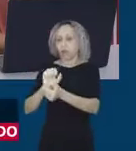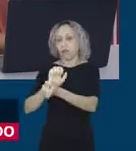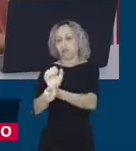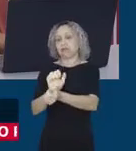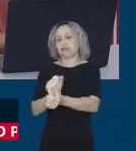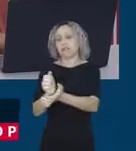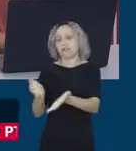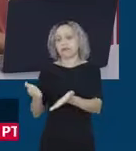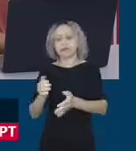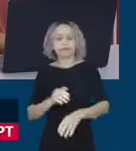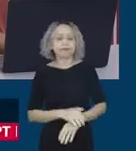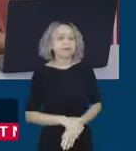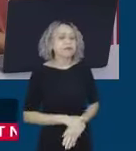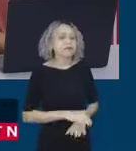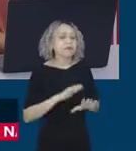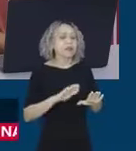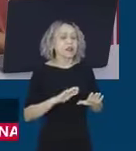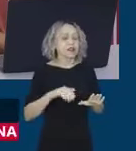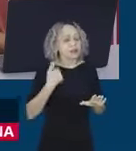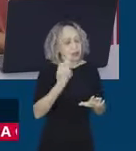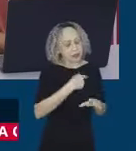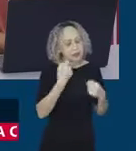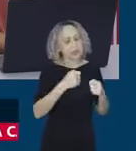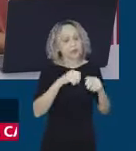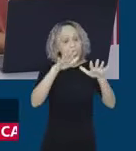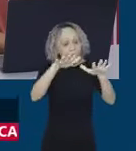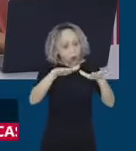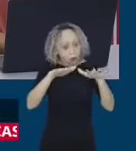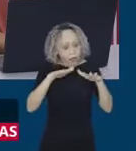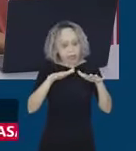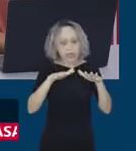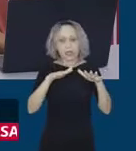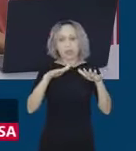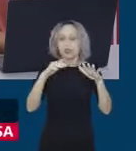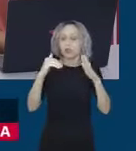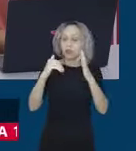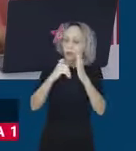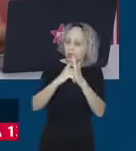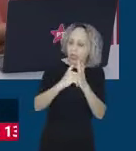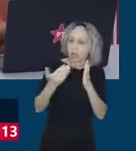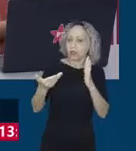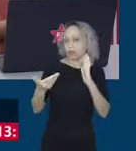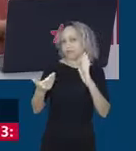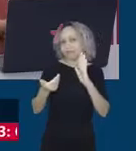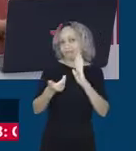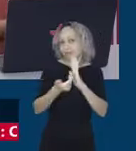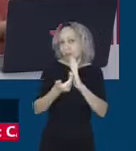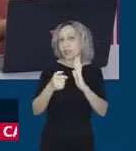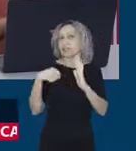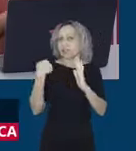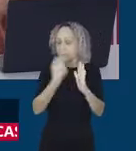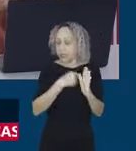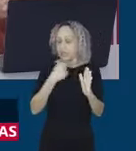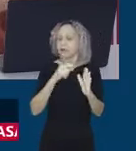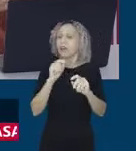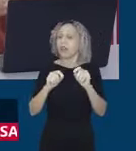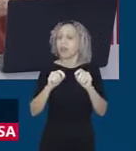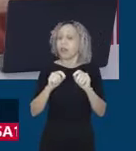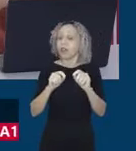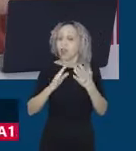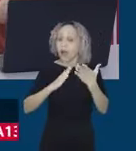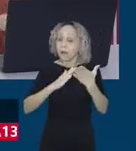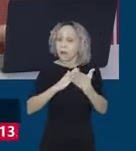plenário, né? Para que a gente possa aprovar os grandes temas de interesse do Brasil. Com certeza. E outras políticas